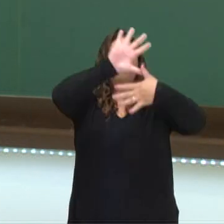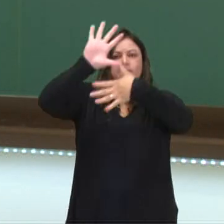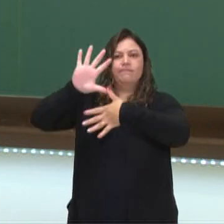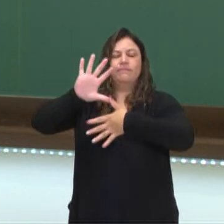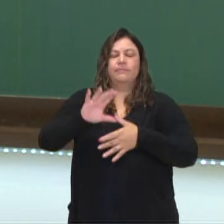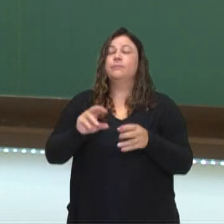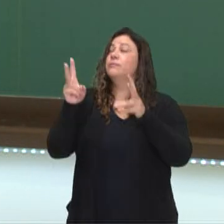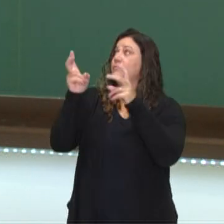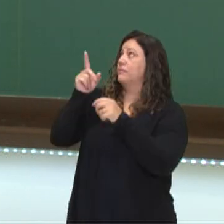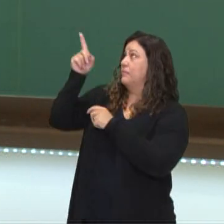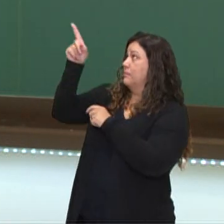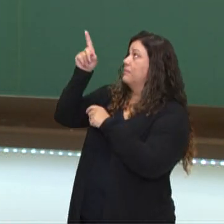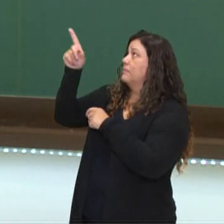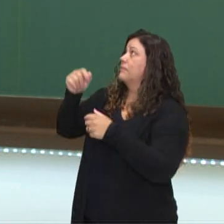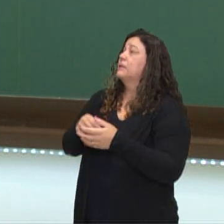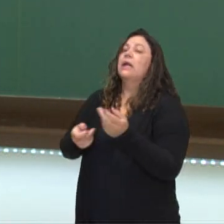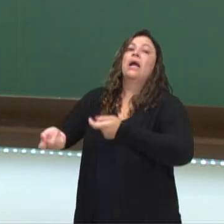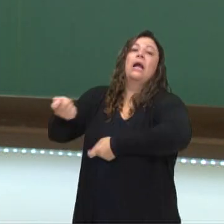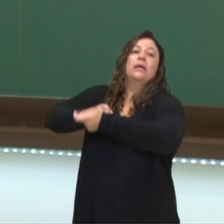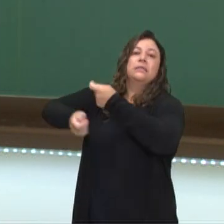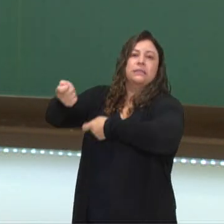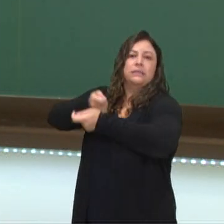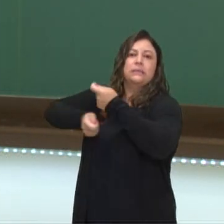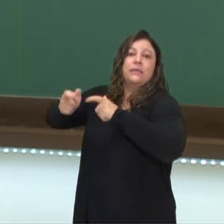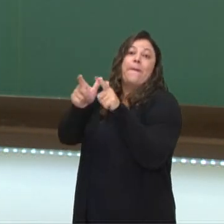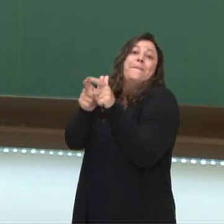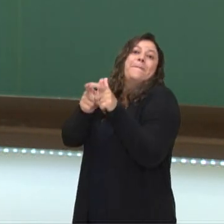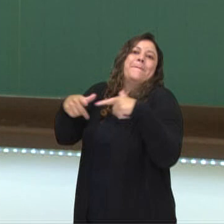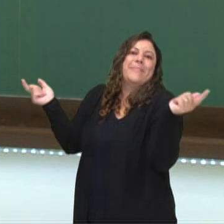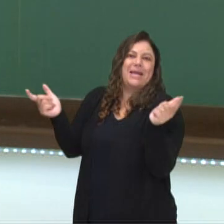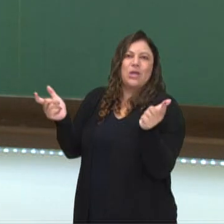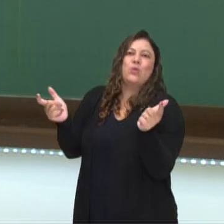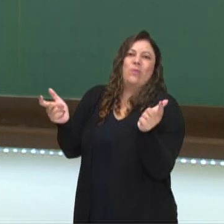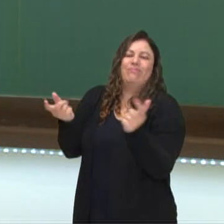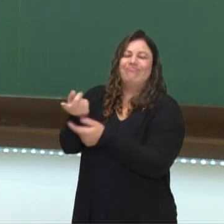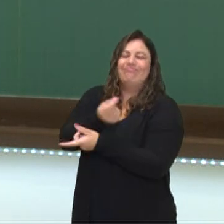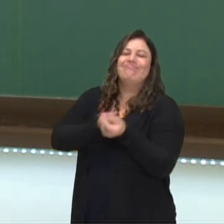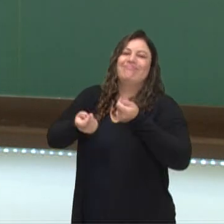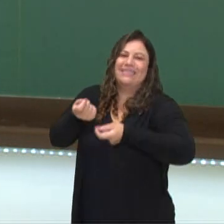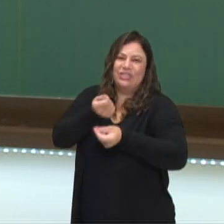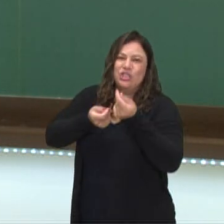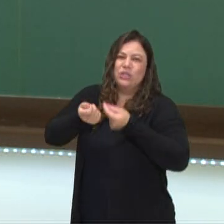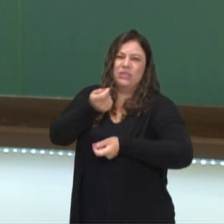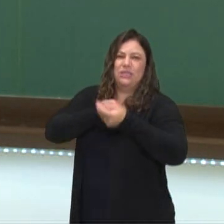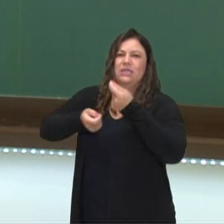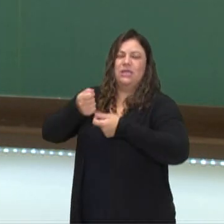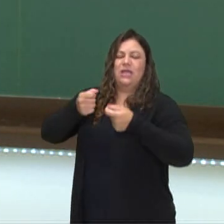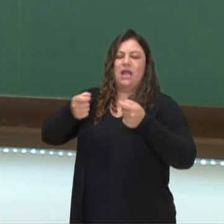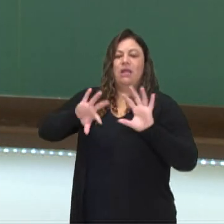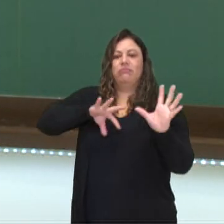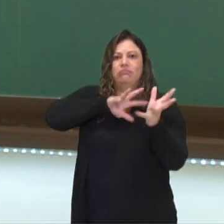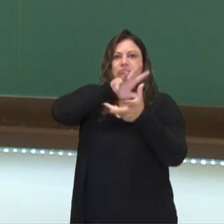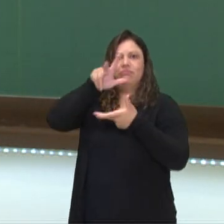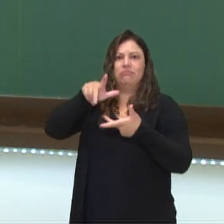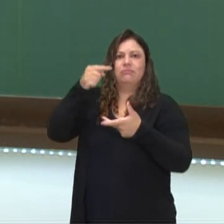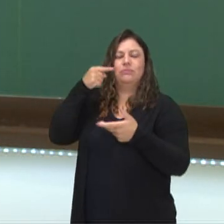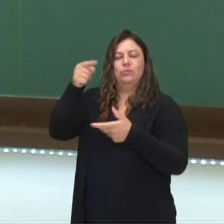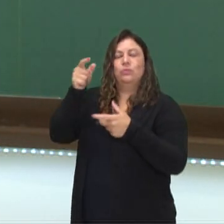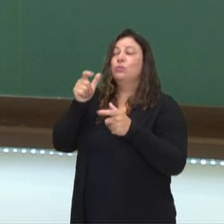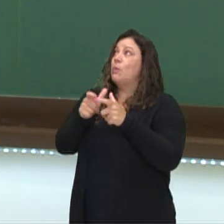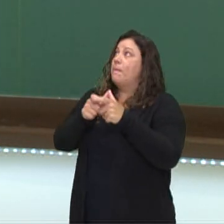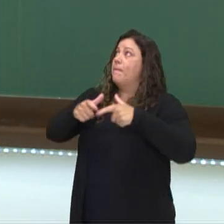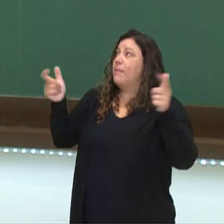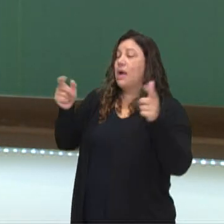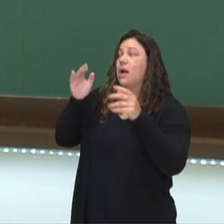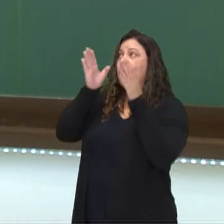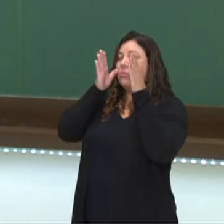Essas aqui sendo as que negociam o maior capital do nosso planeta. Então a gente percebe que o capital ele vai se